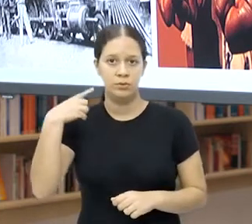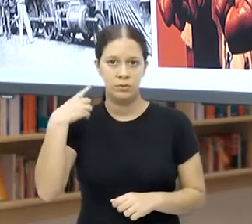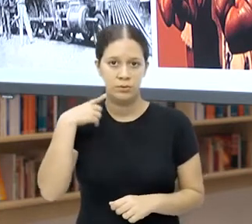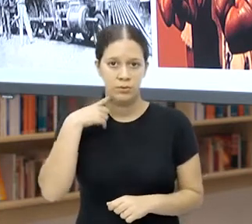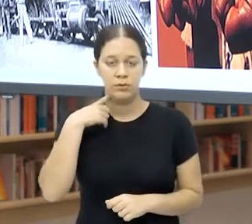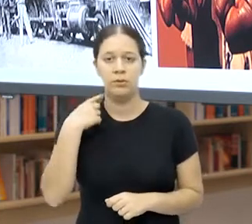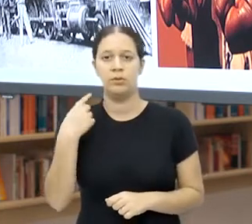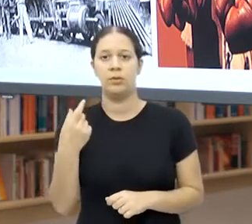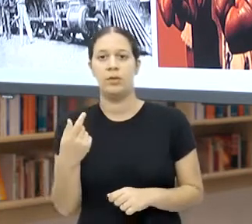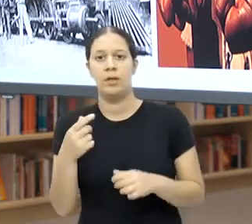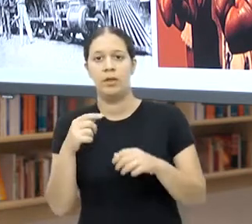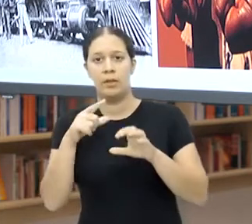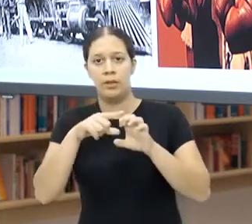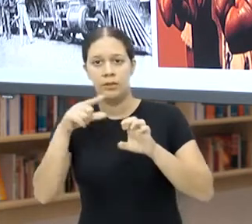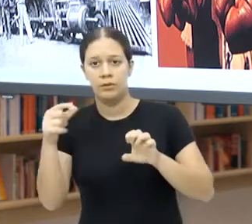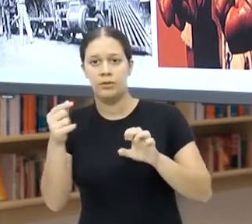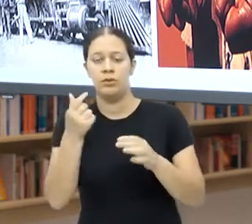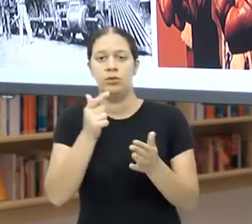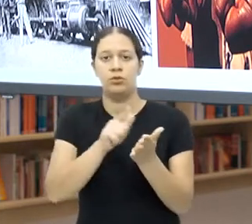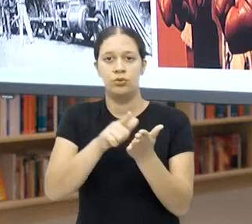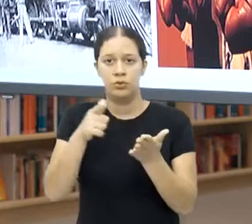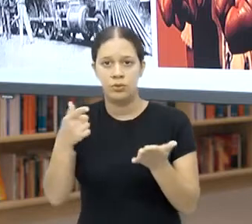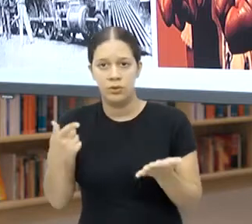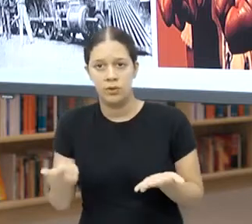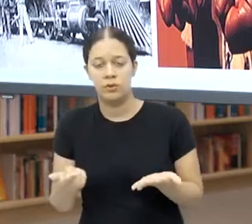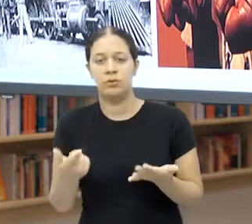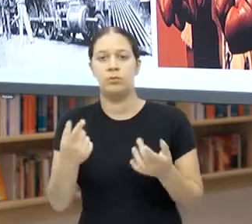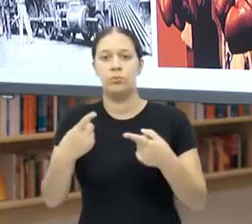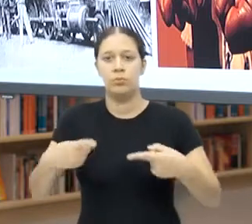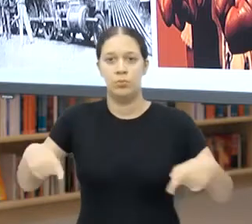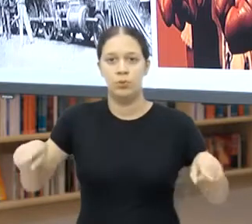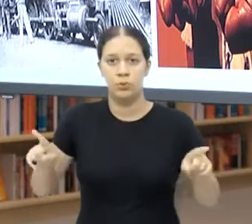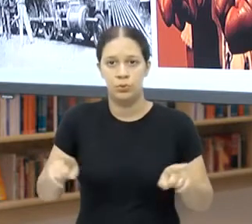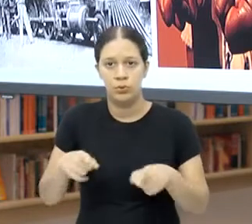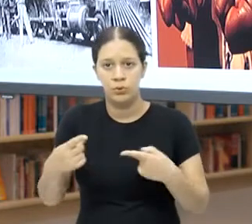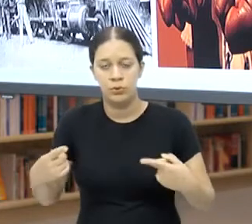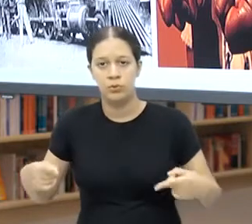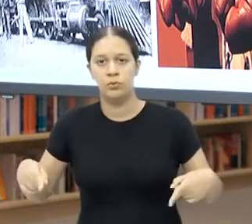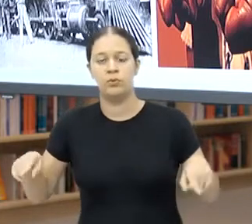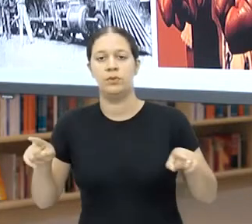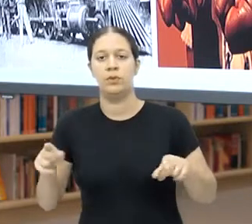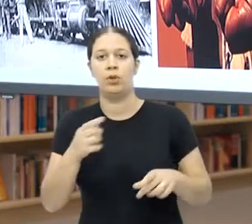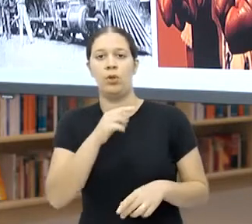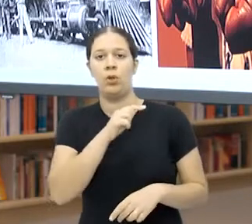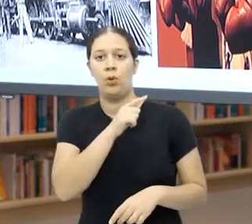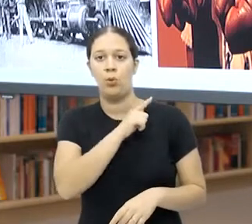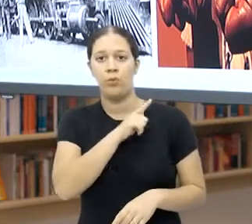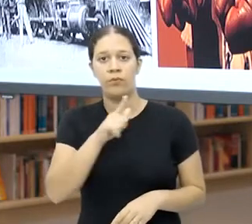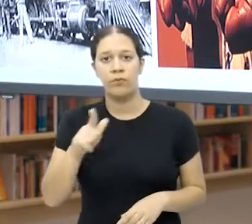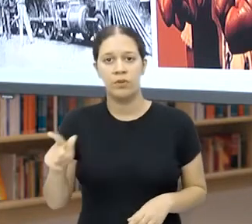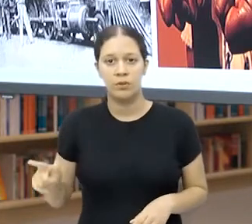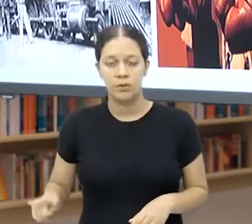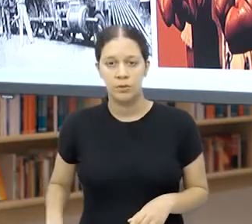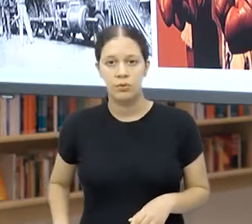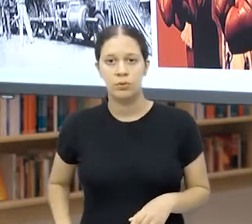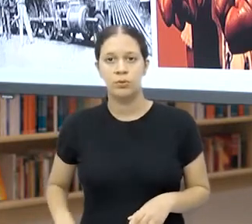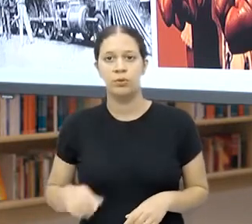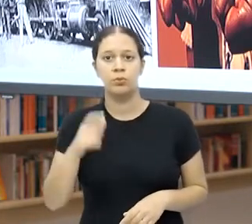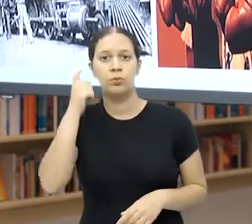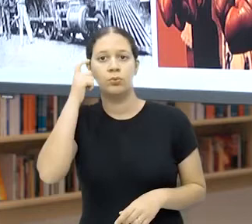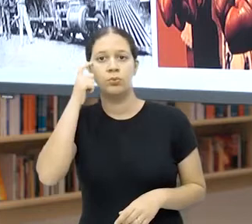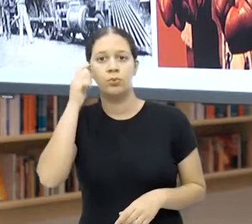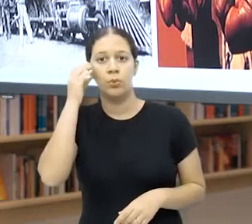advogados, empresários, jornalistas, tá certo? Músicos, que pressionavam o governo de Dom